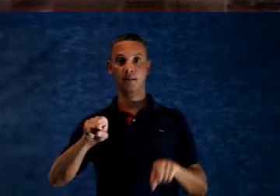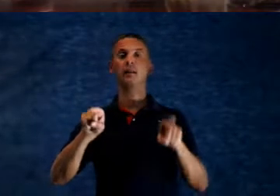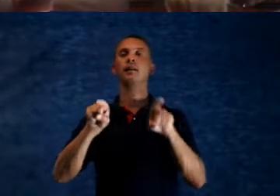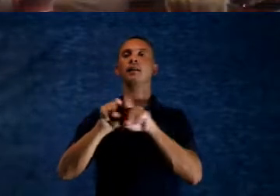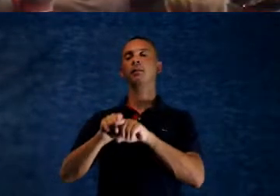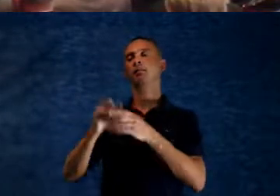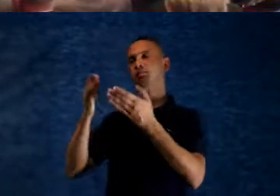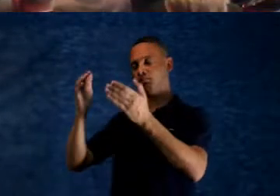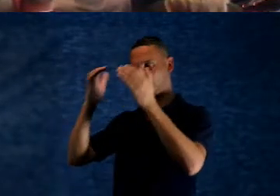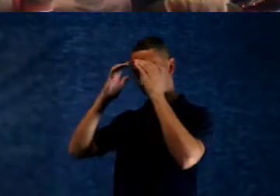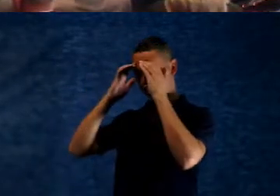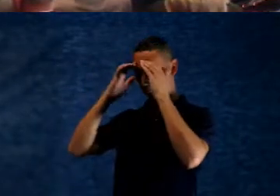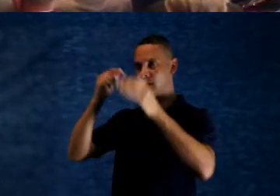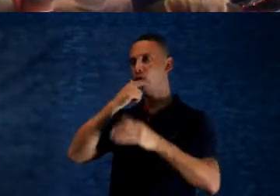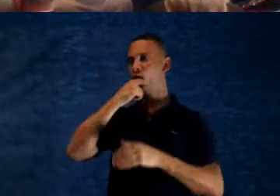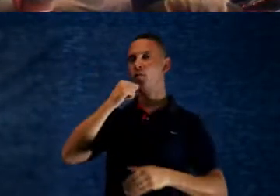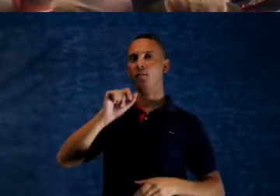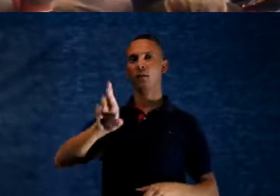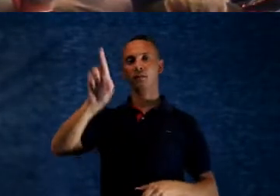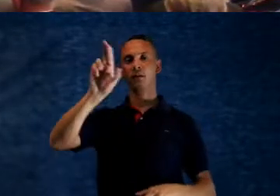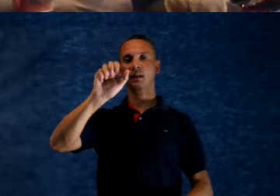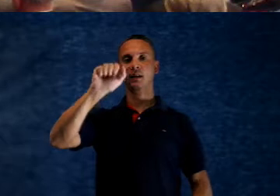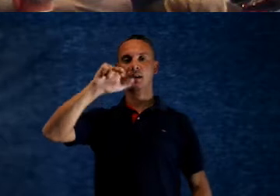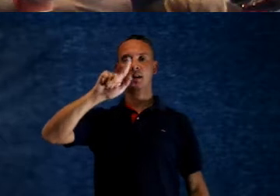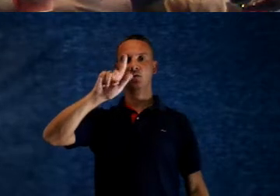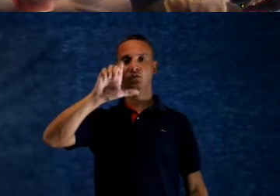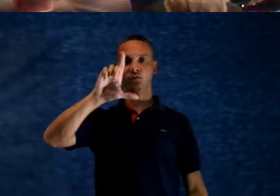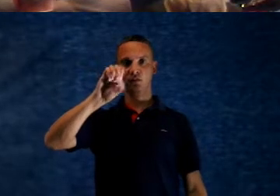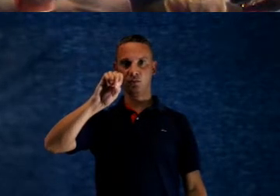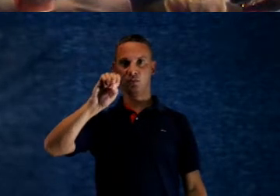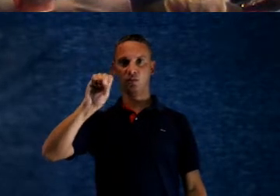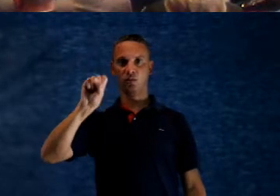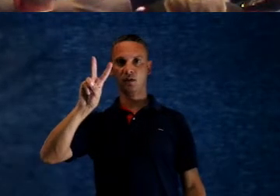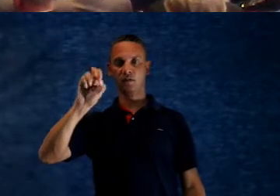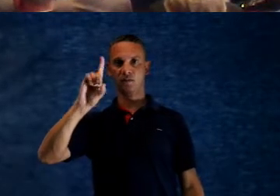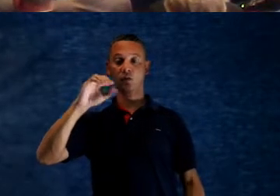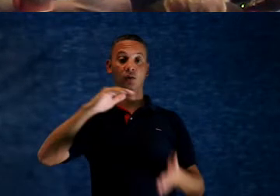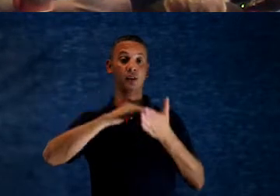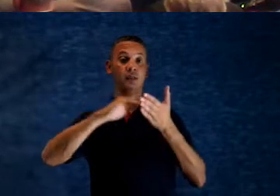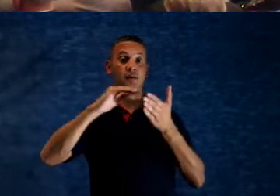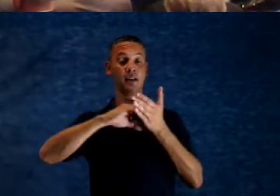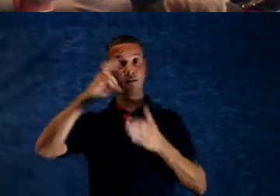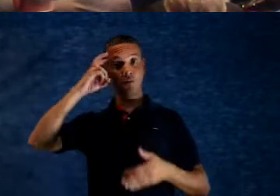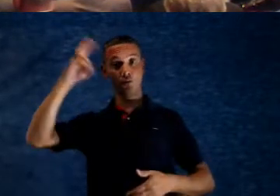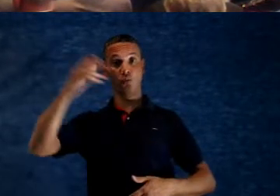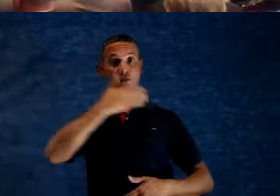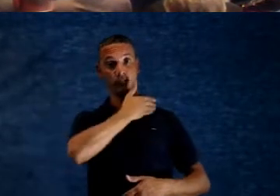Excelentíssimo senhor Dr. Ângelo Osvaldo Araújo Santos, secretário de Cultura do